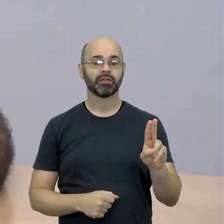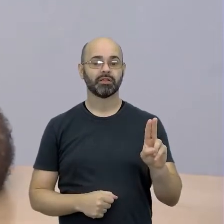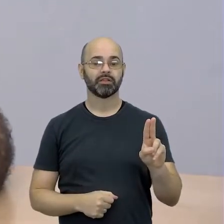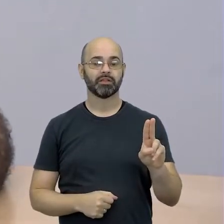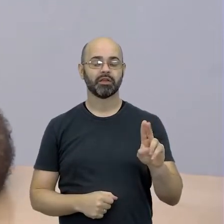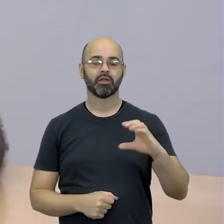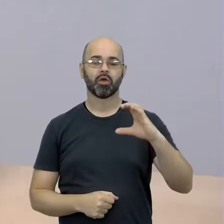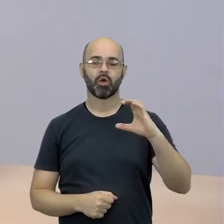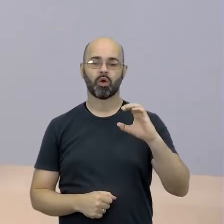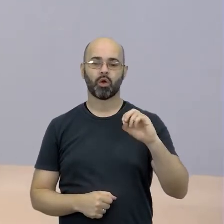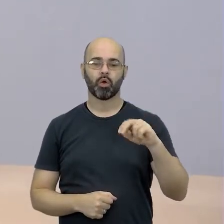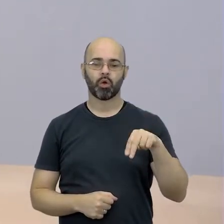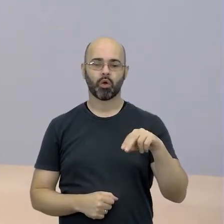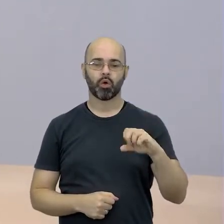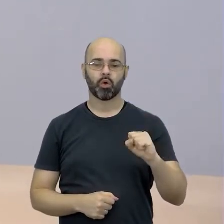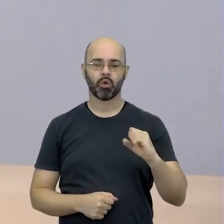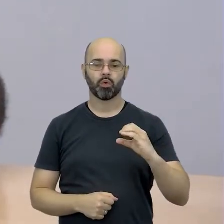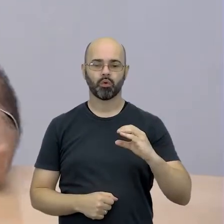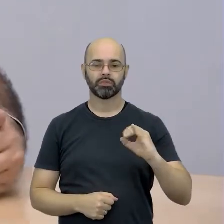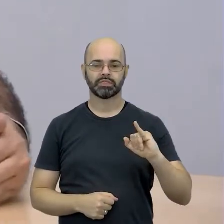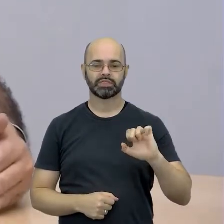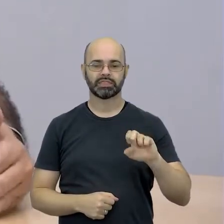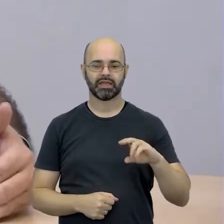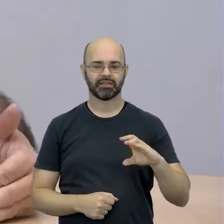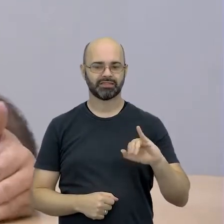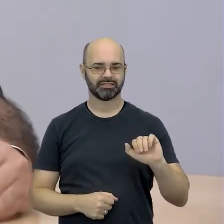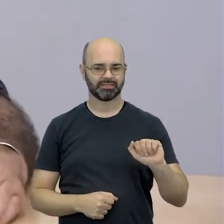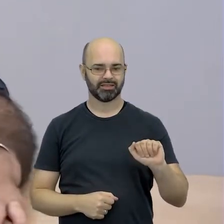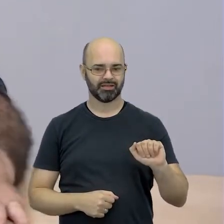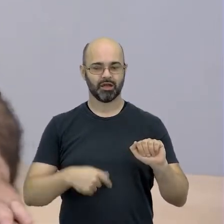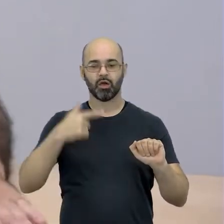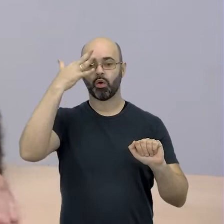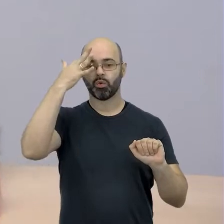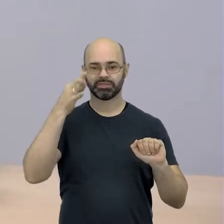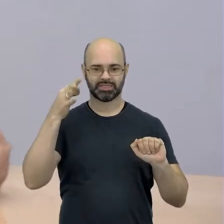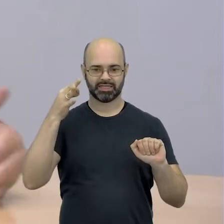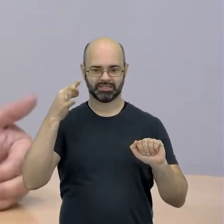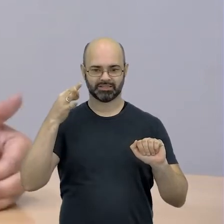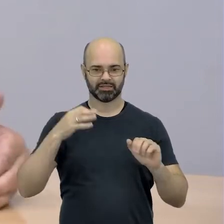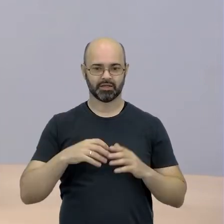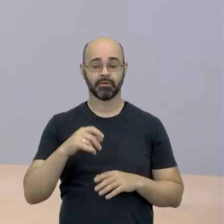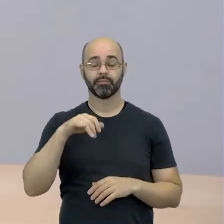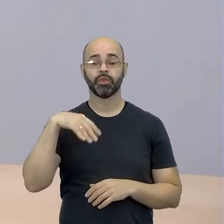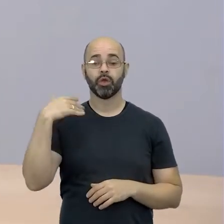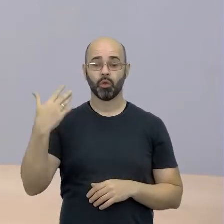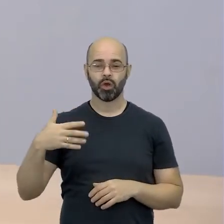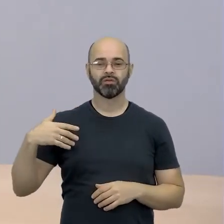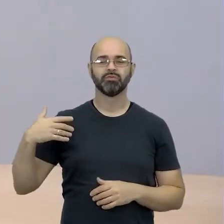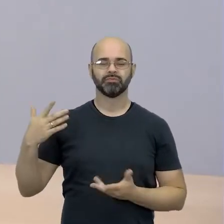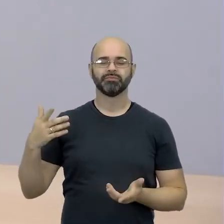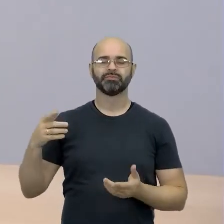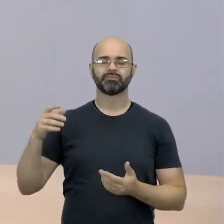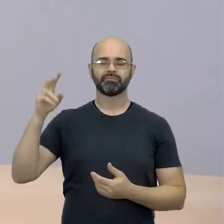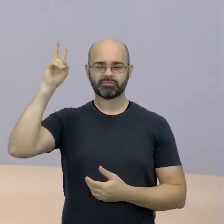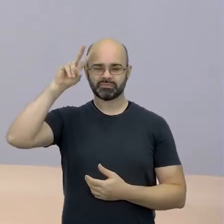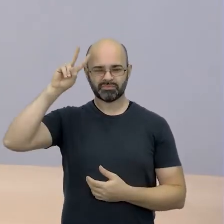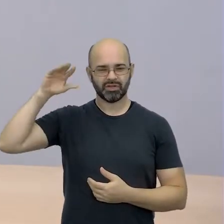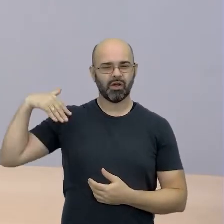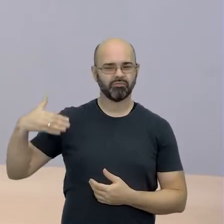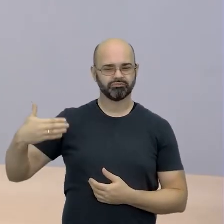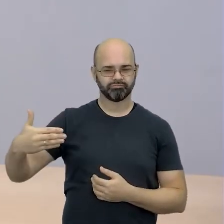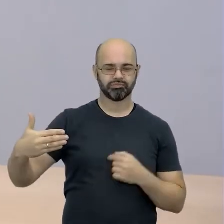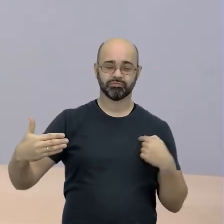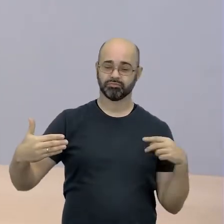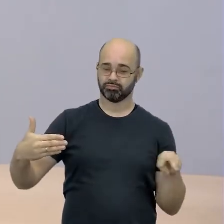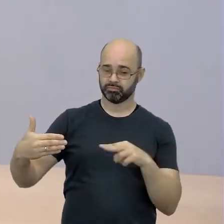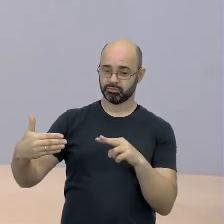consciência. Quando a gente consegue desnaturalizar e problematizar os fenômenos a partir